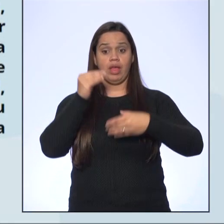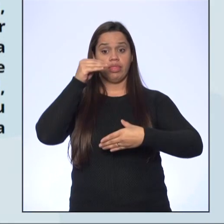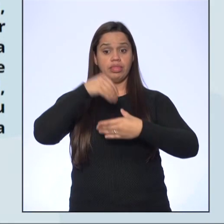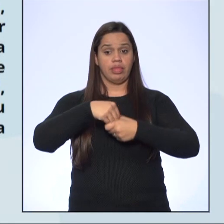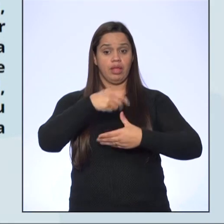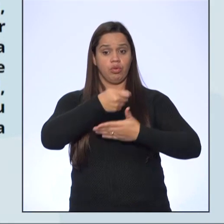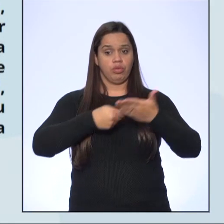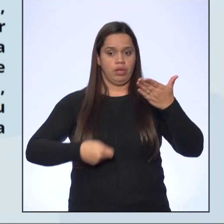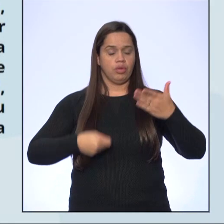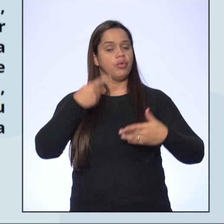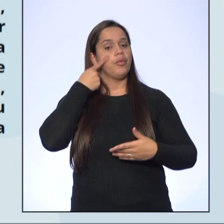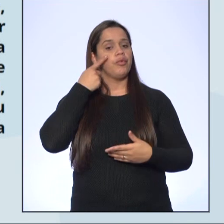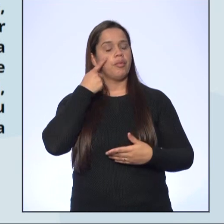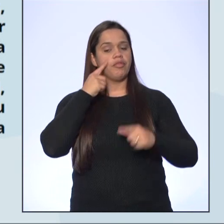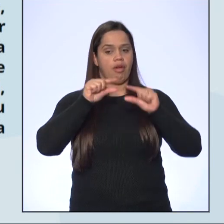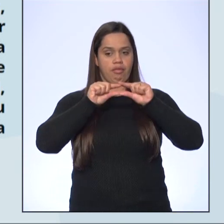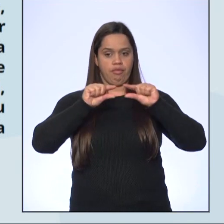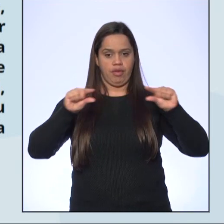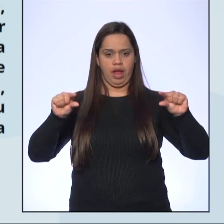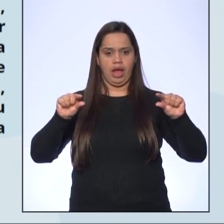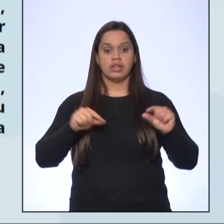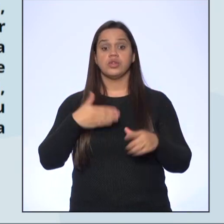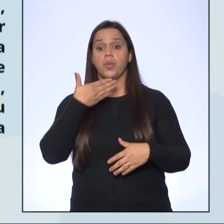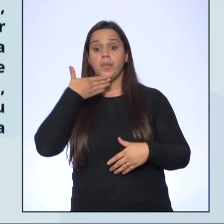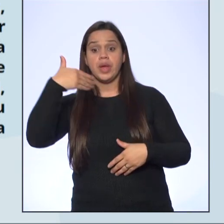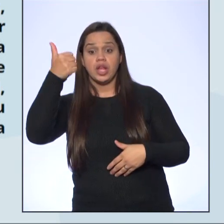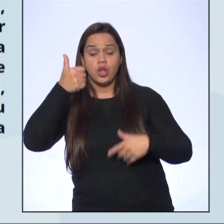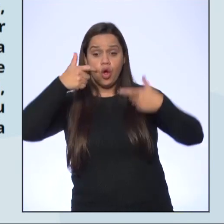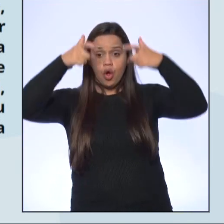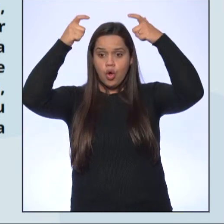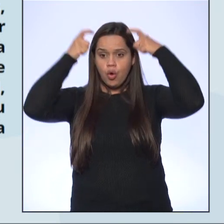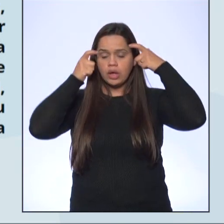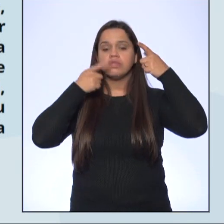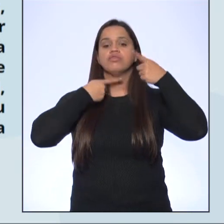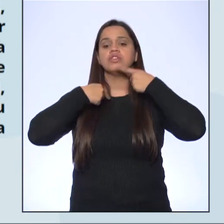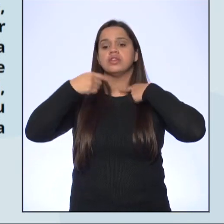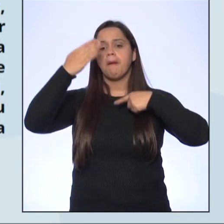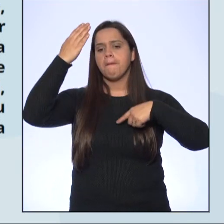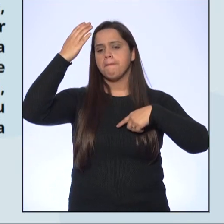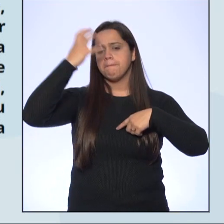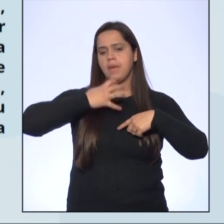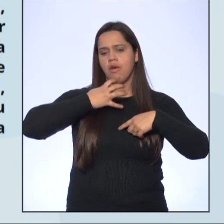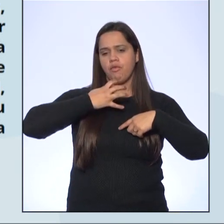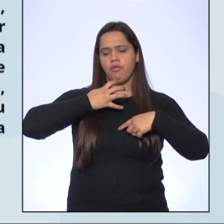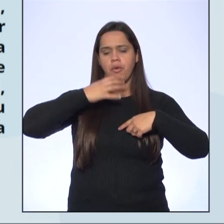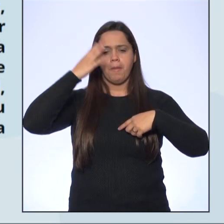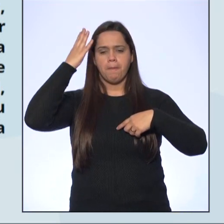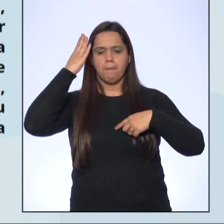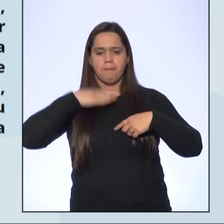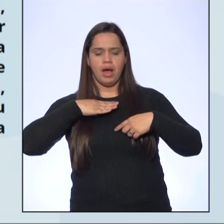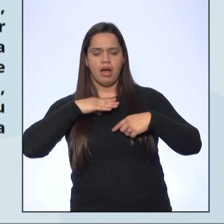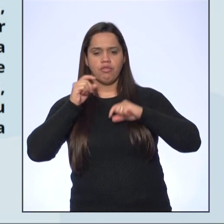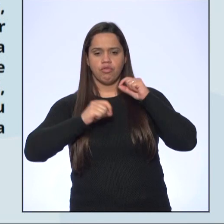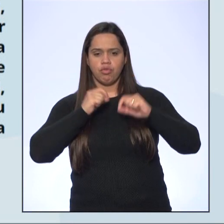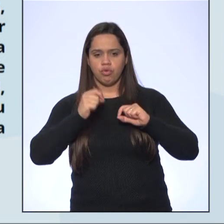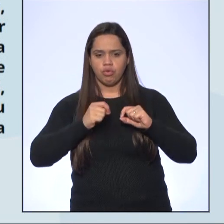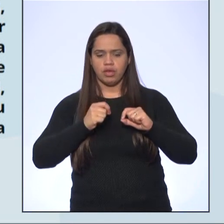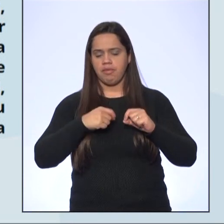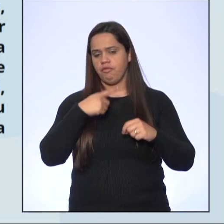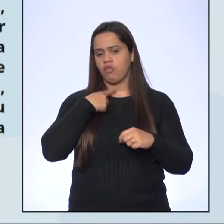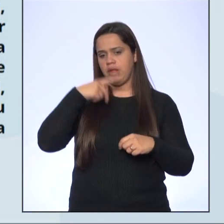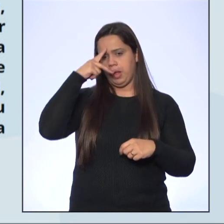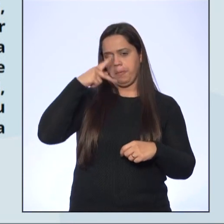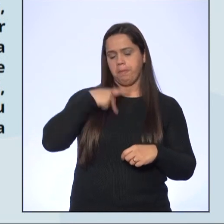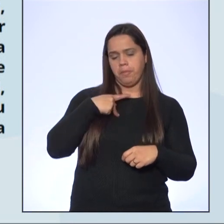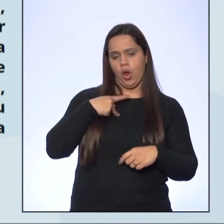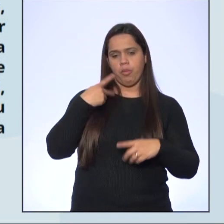né? Mas ele coloca aqui, né? Os melhores reis desejam ser malvados quando lhes apetecem, sem cessarem de ser os senhores. Por mais